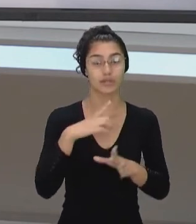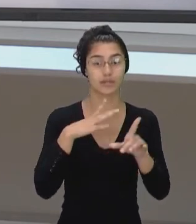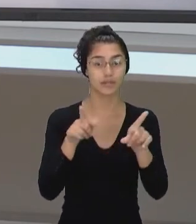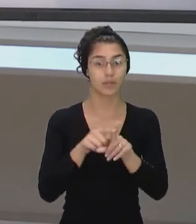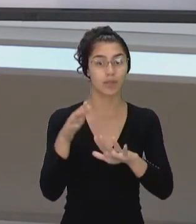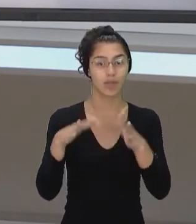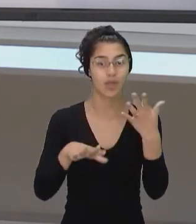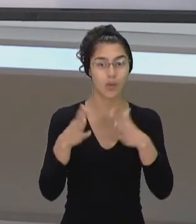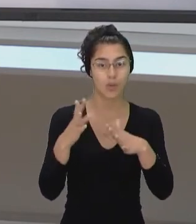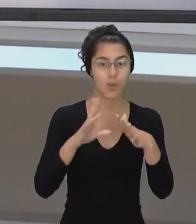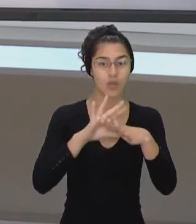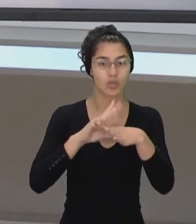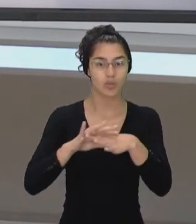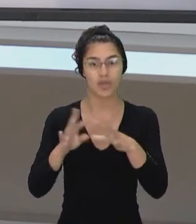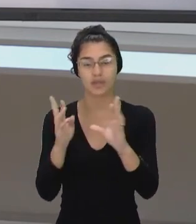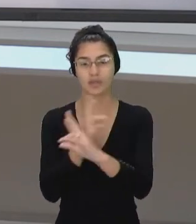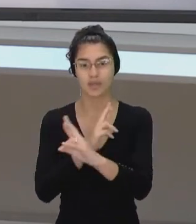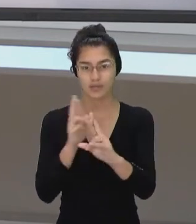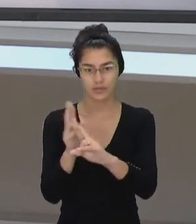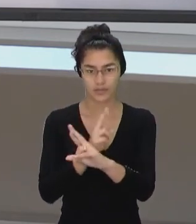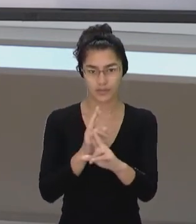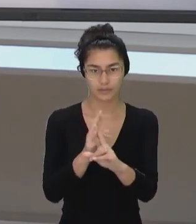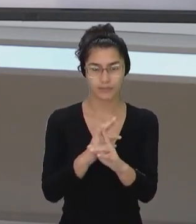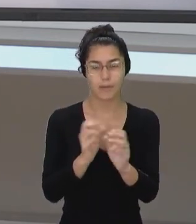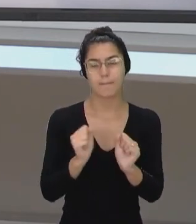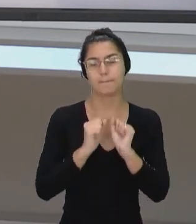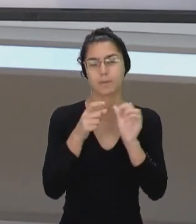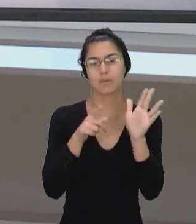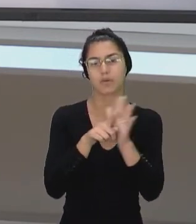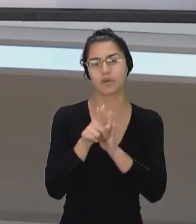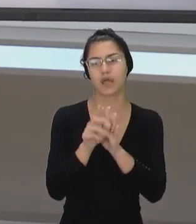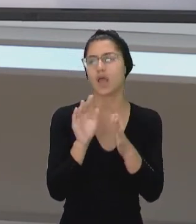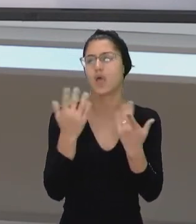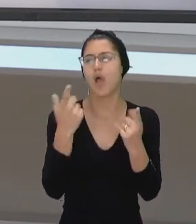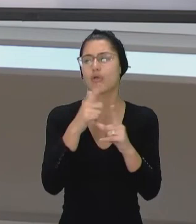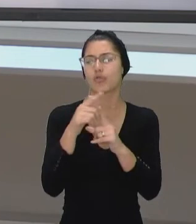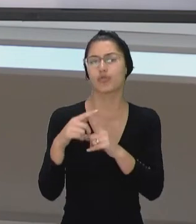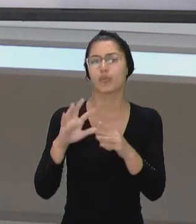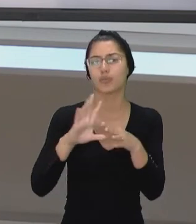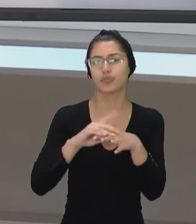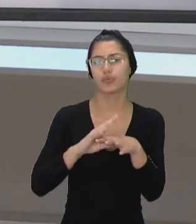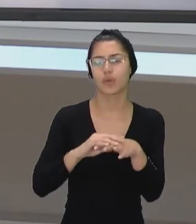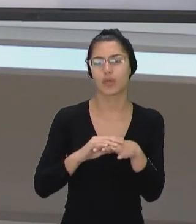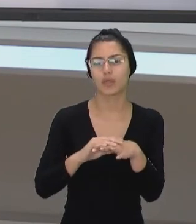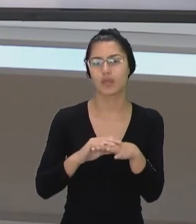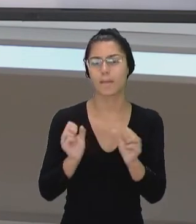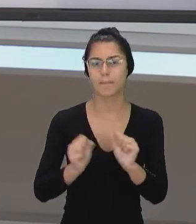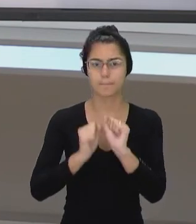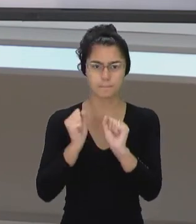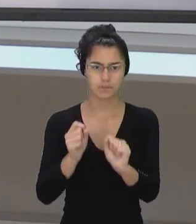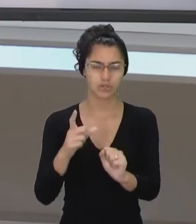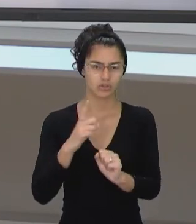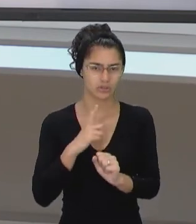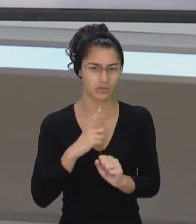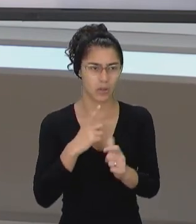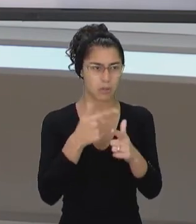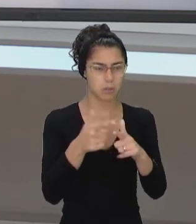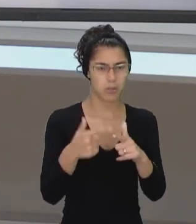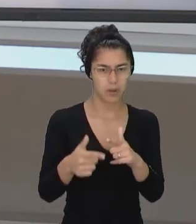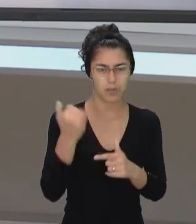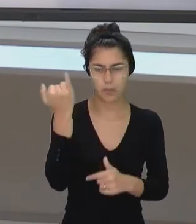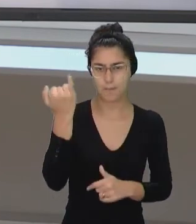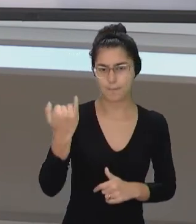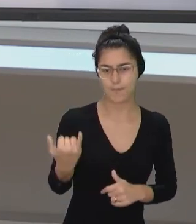algumas doenças relacionadas. E aí vocês podem me perguntar, que tipo de doenças podem levar à